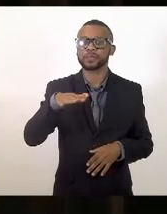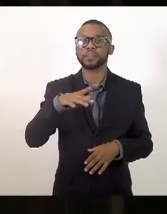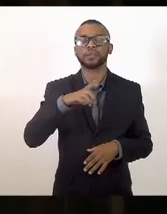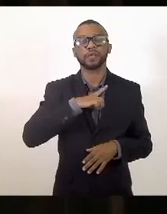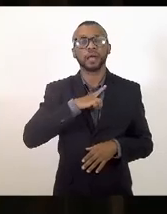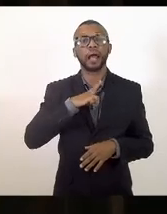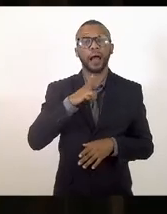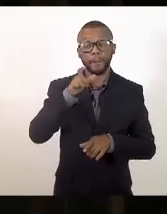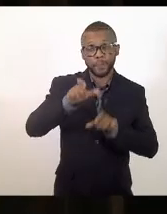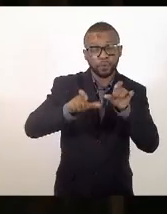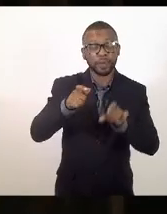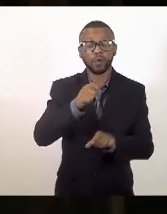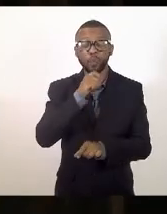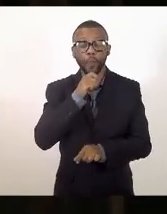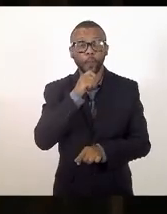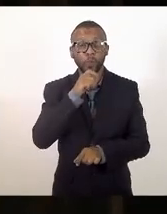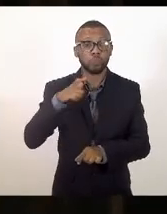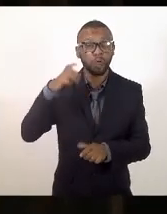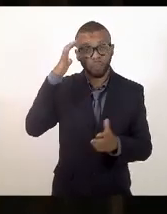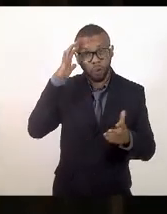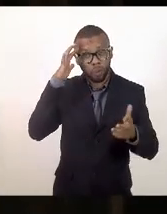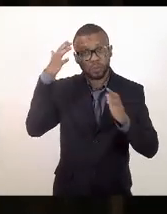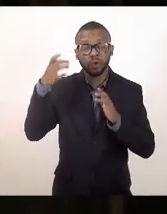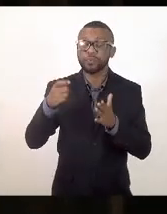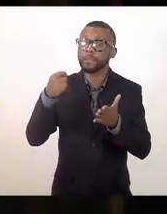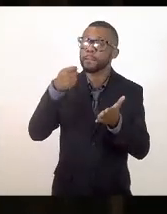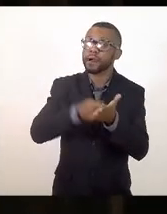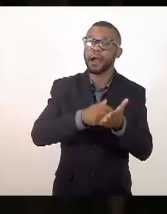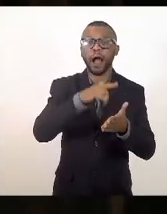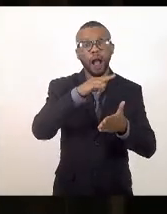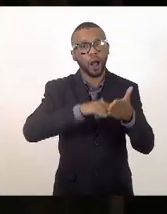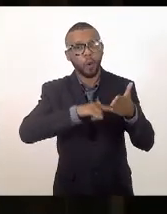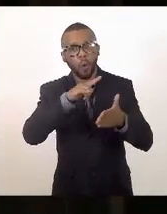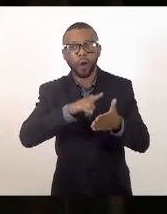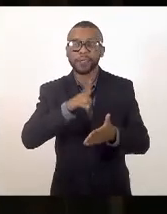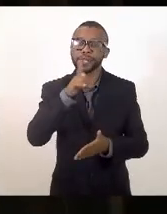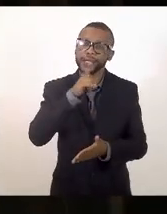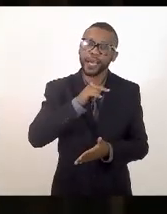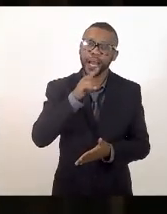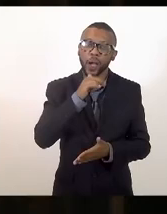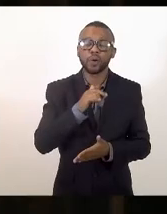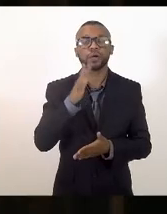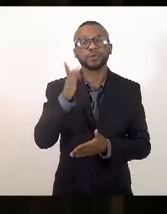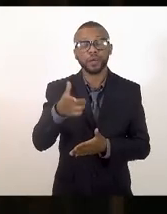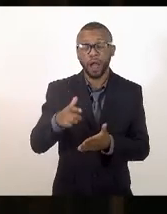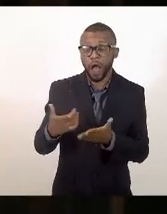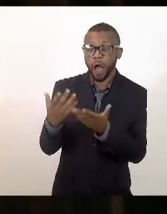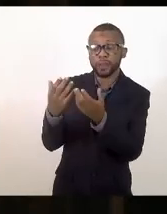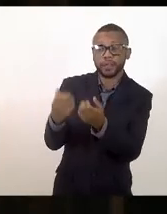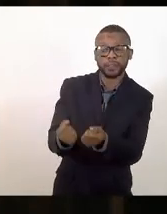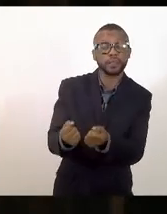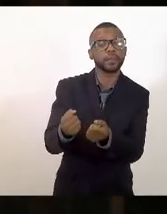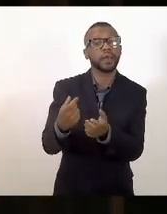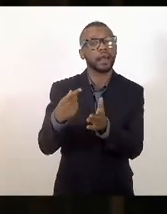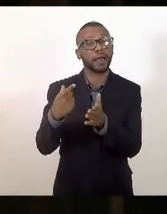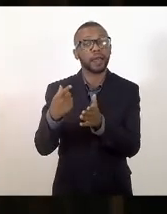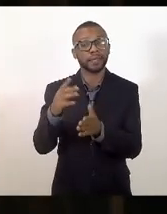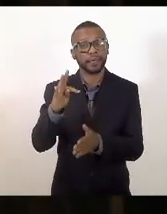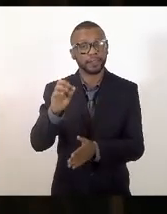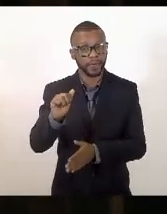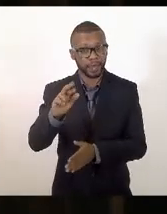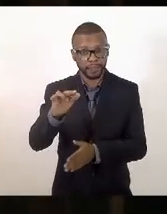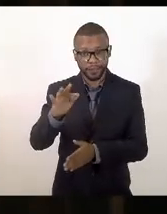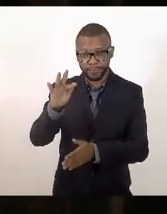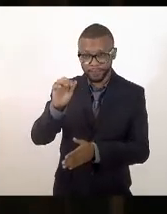tiverem condições de pagar a conta de água já aderirem a essa tarifa. Mas a maior perda financeira